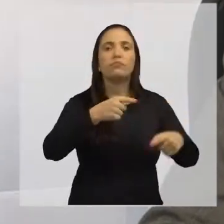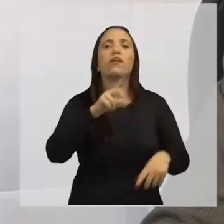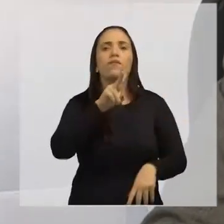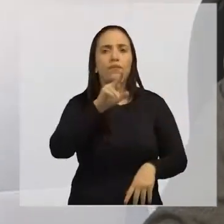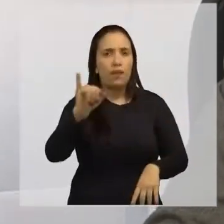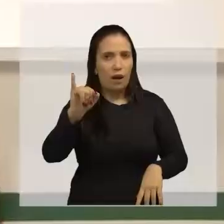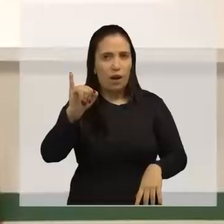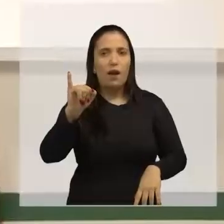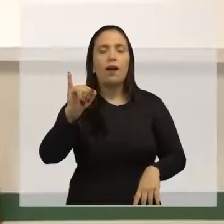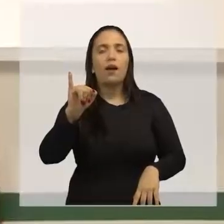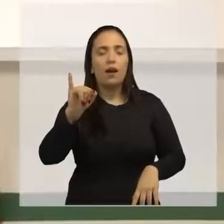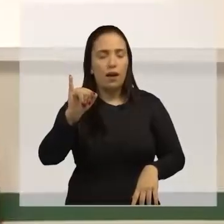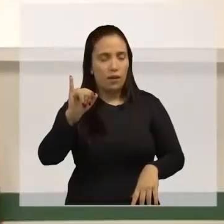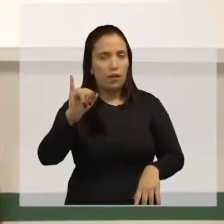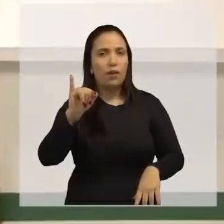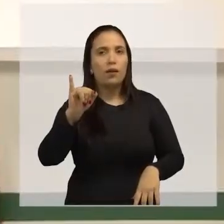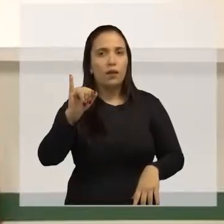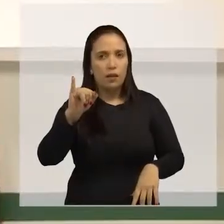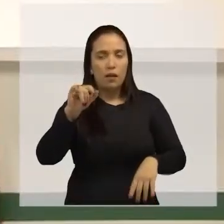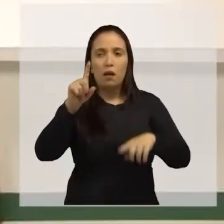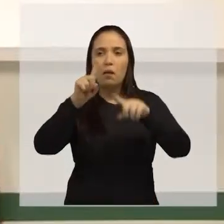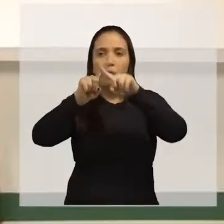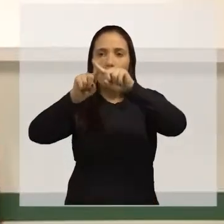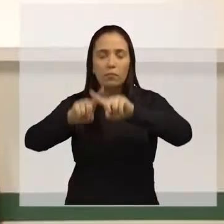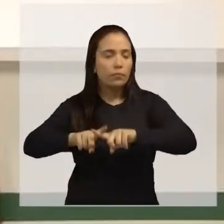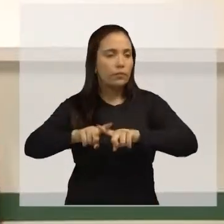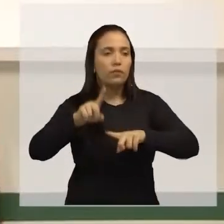tu esqueceu da candidatura do Lula, cara, aí.